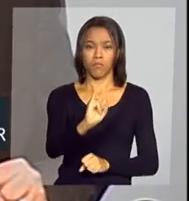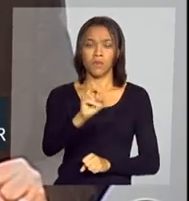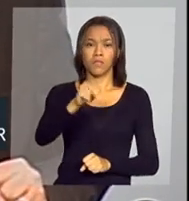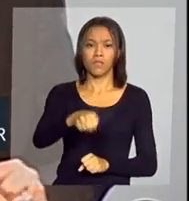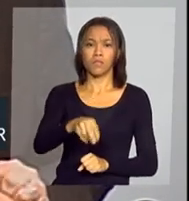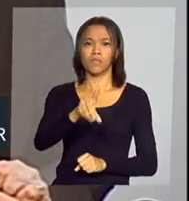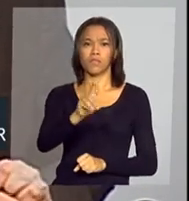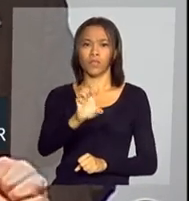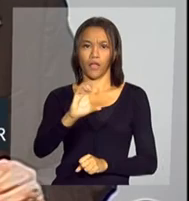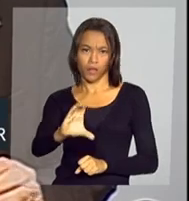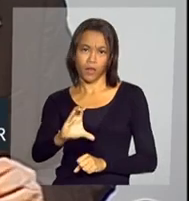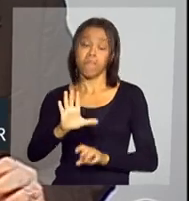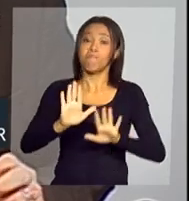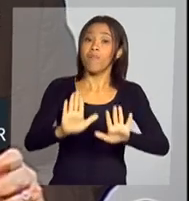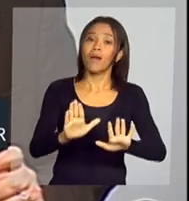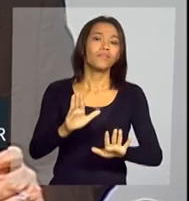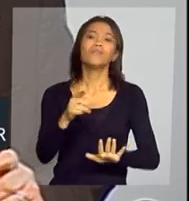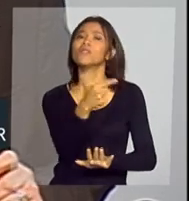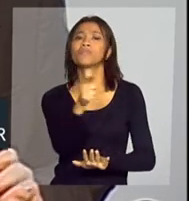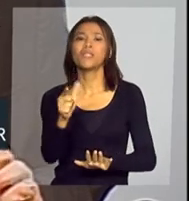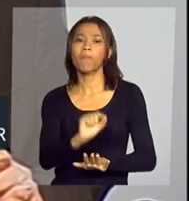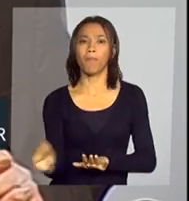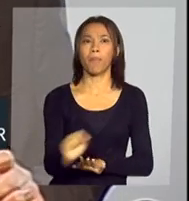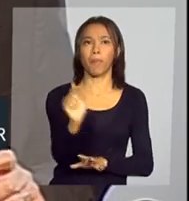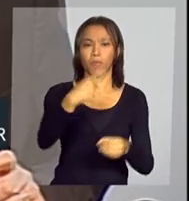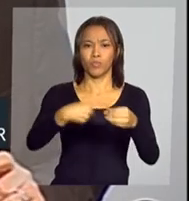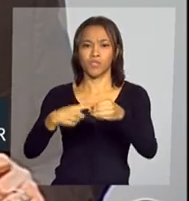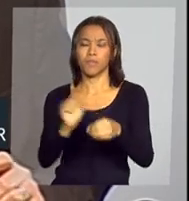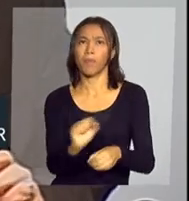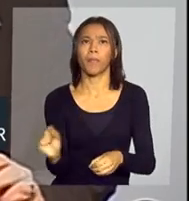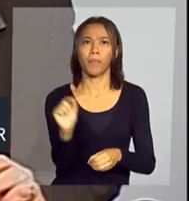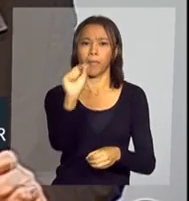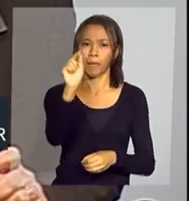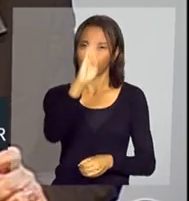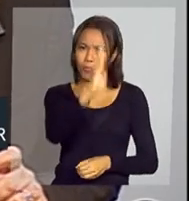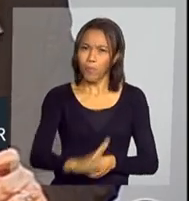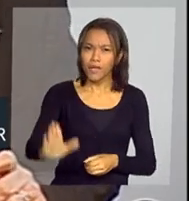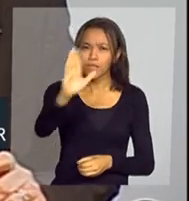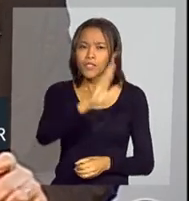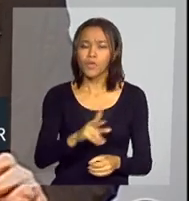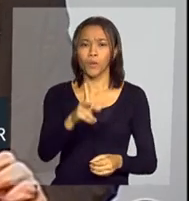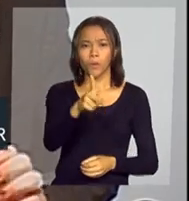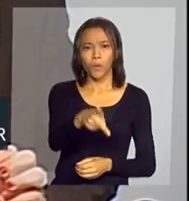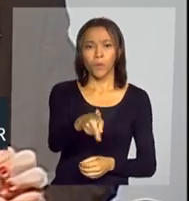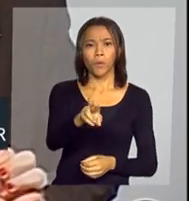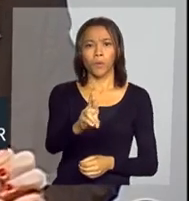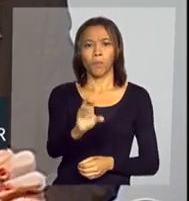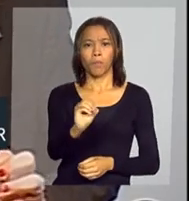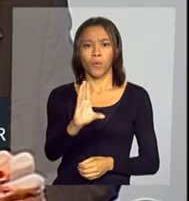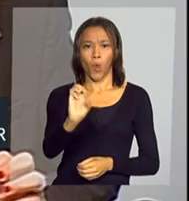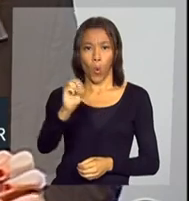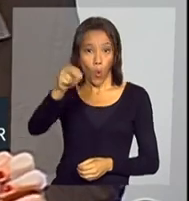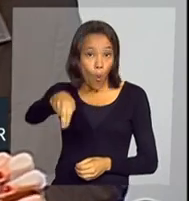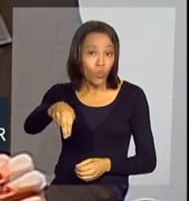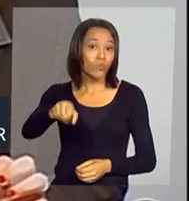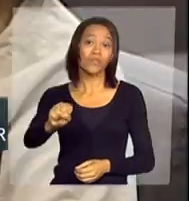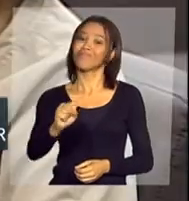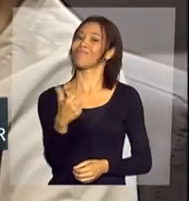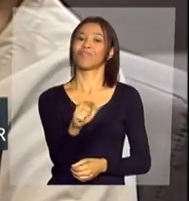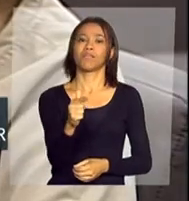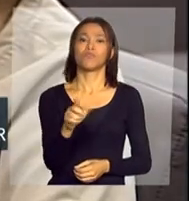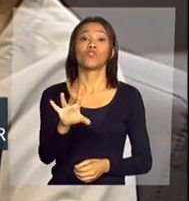infelizmente nós não temos procons em todos os municípios do Brasil né Nós temos procons em